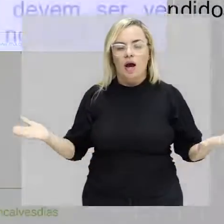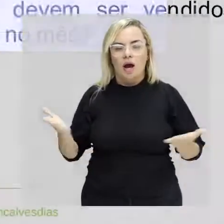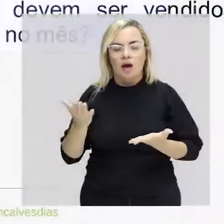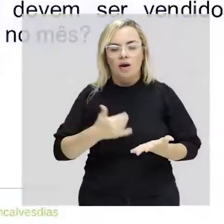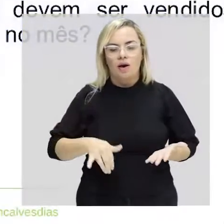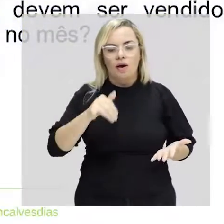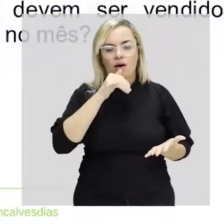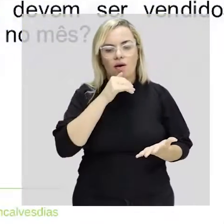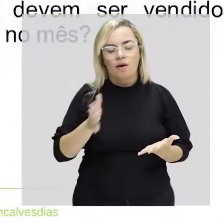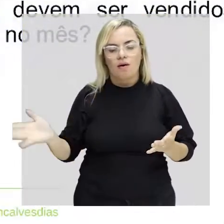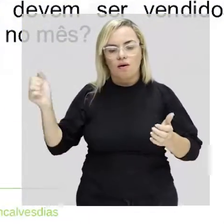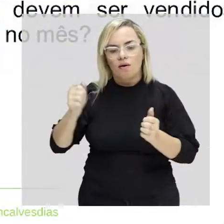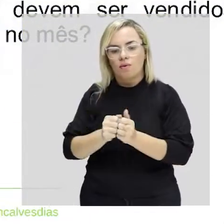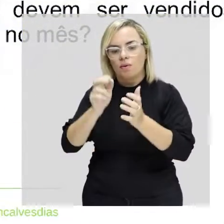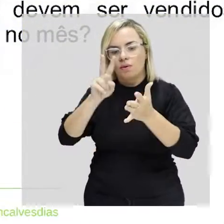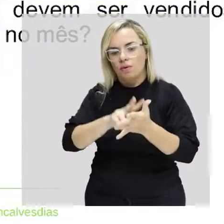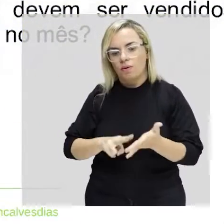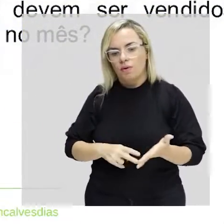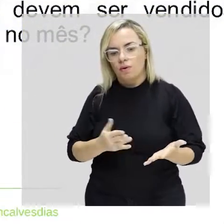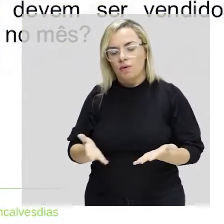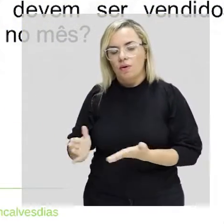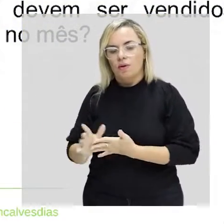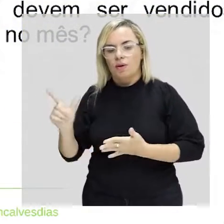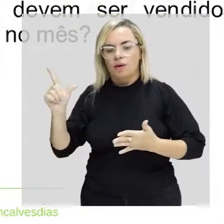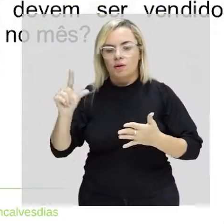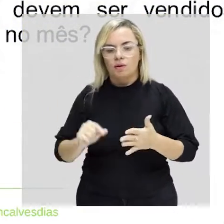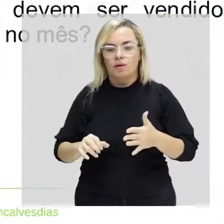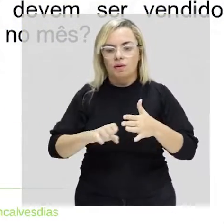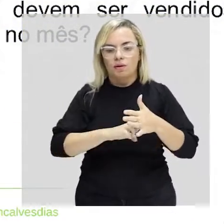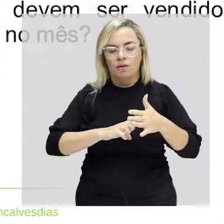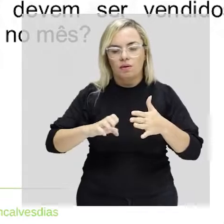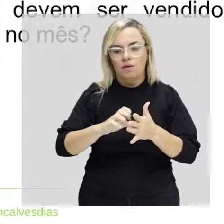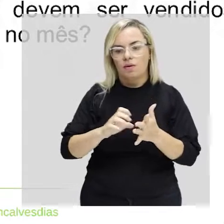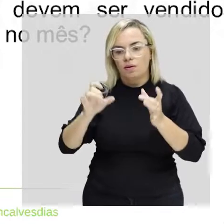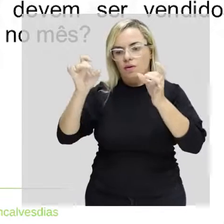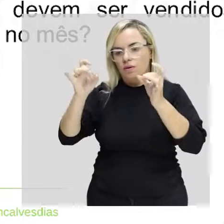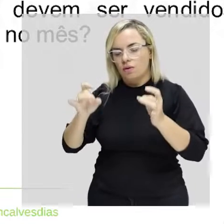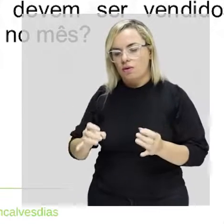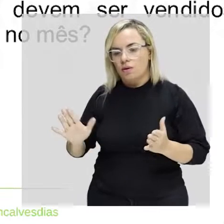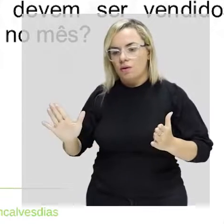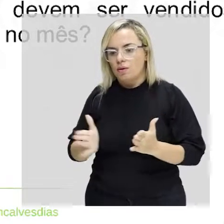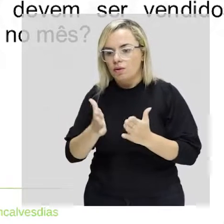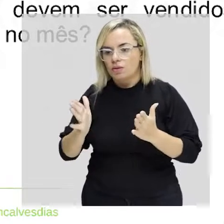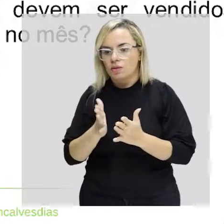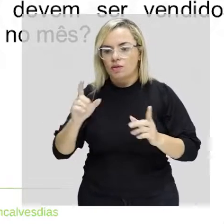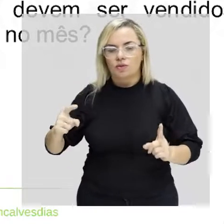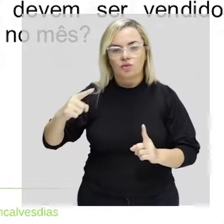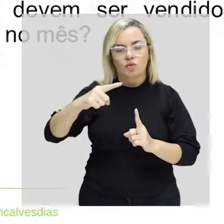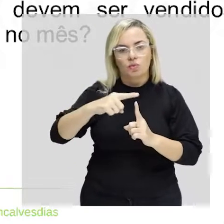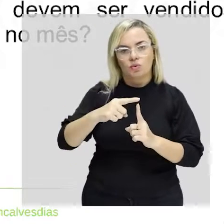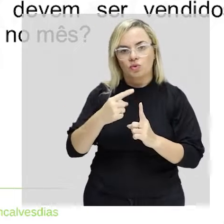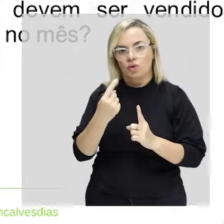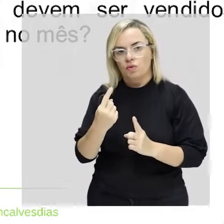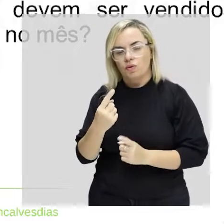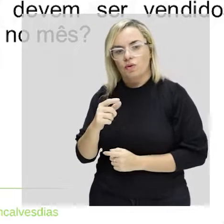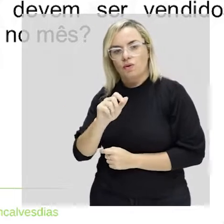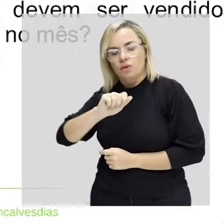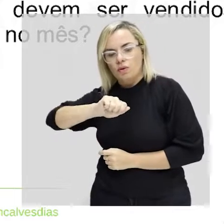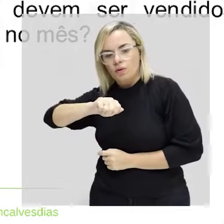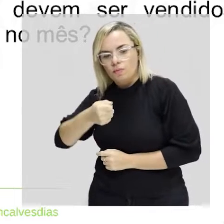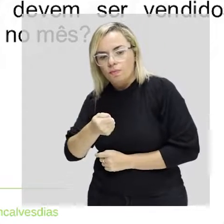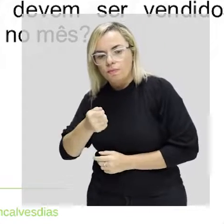Acompanha comigo a leitura. Diz o seguinte: uma microempresa especializou-se em produzir um tipo de